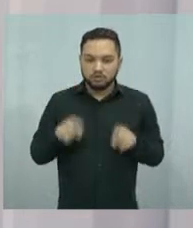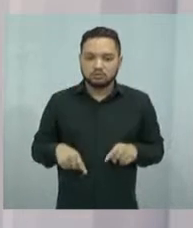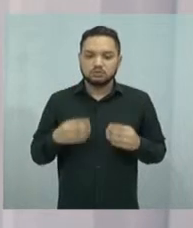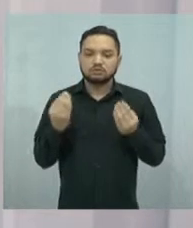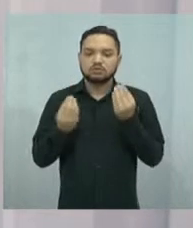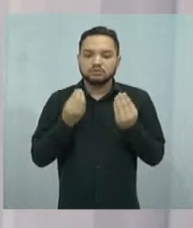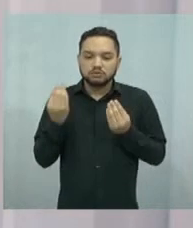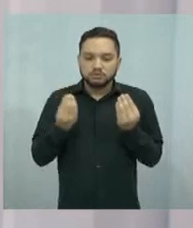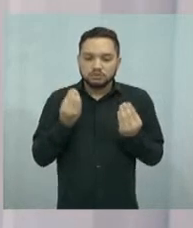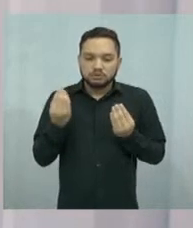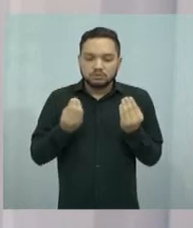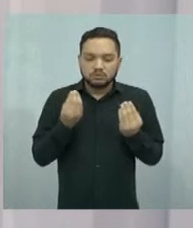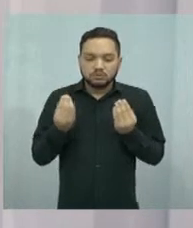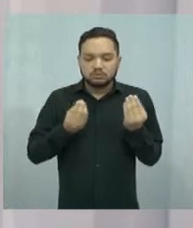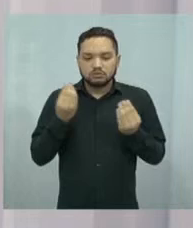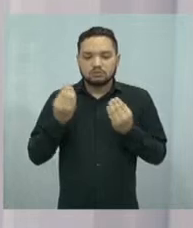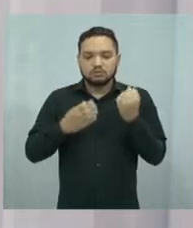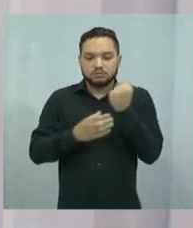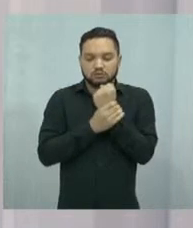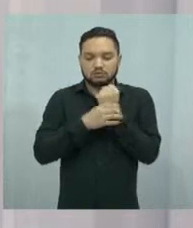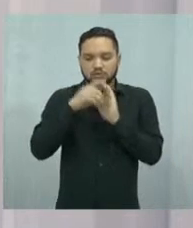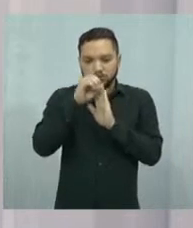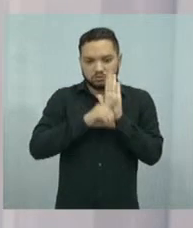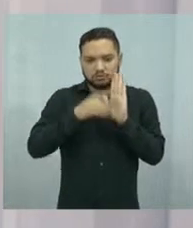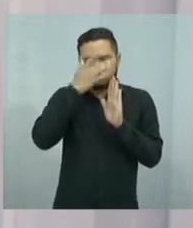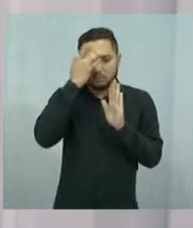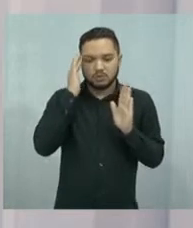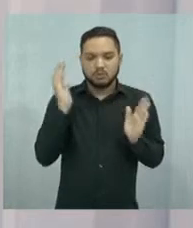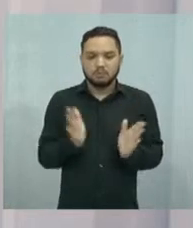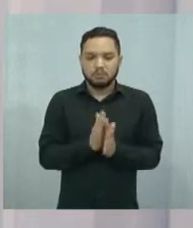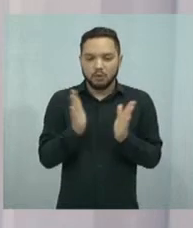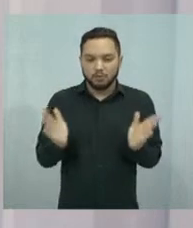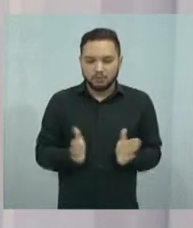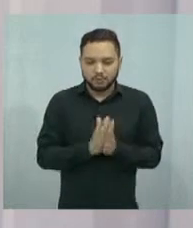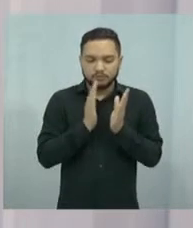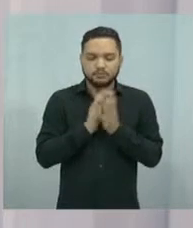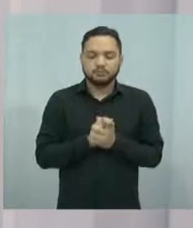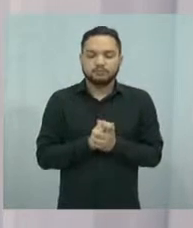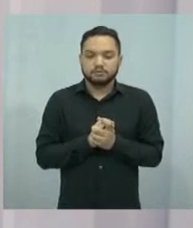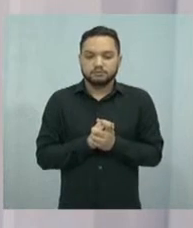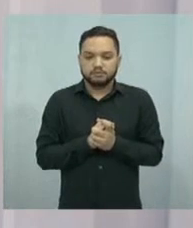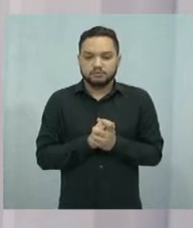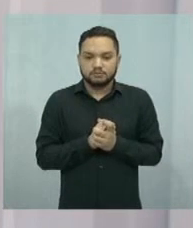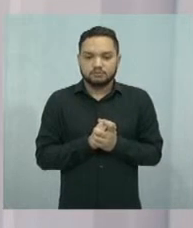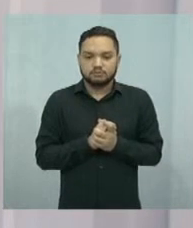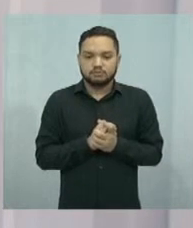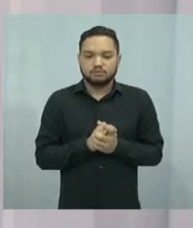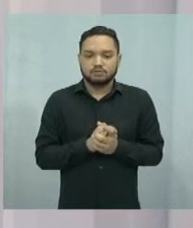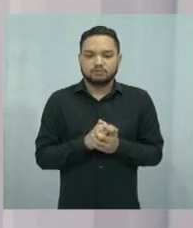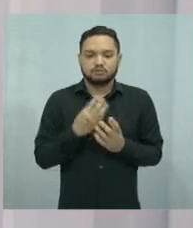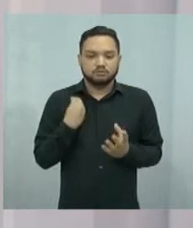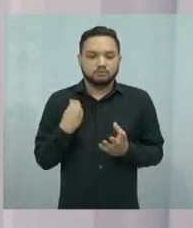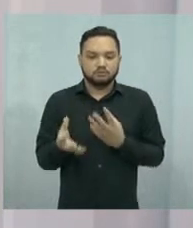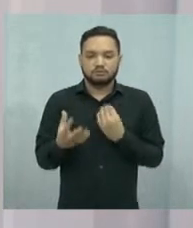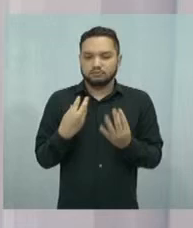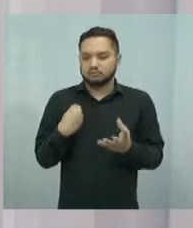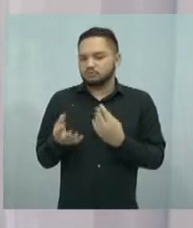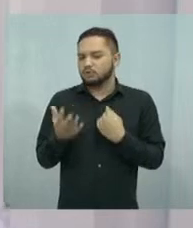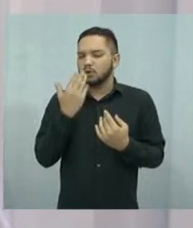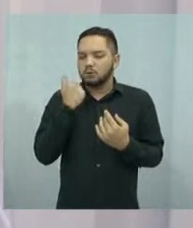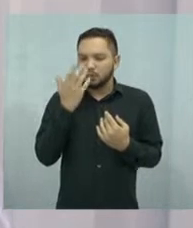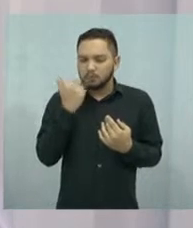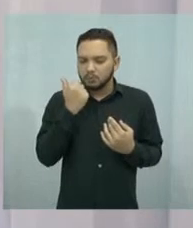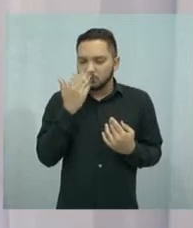para garantir esses direitos à população mais carente. Isso reflete em entrega de donativos, como cestas